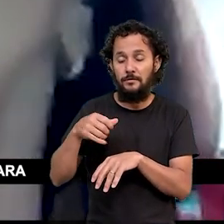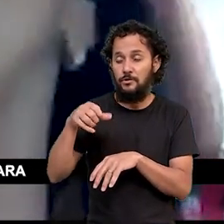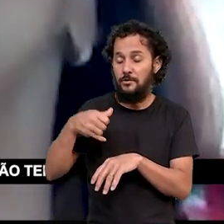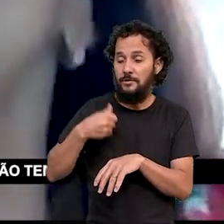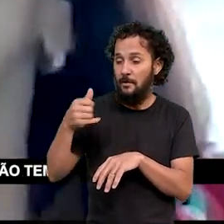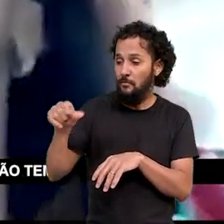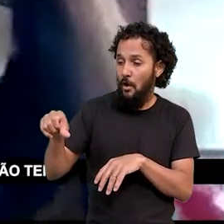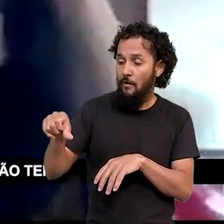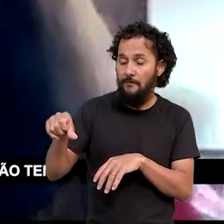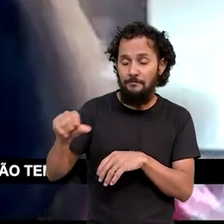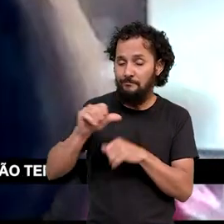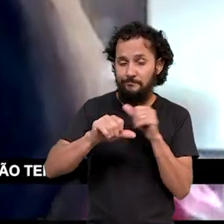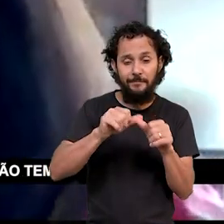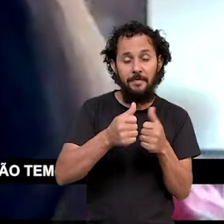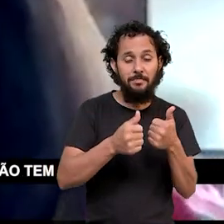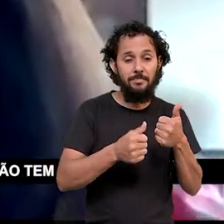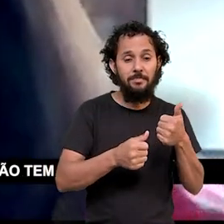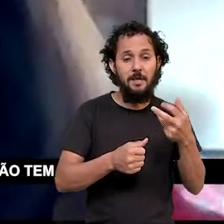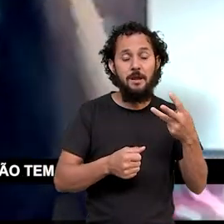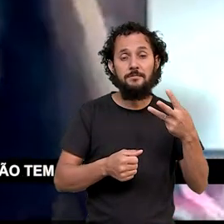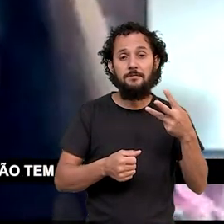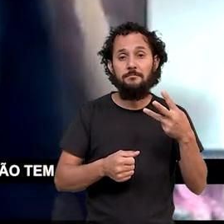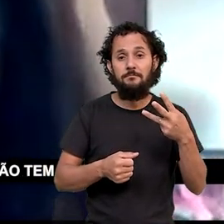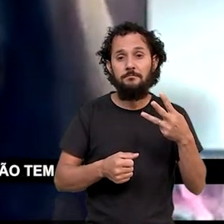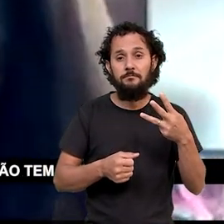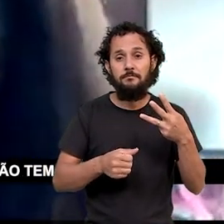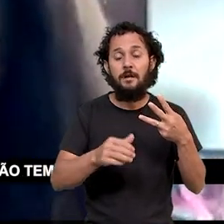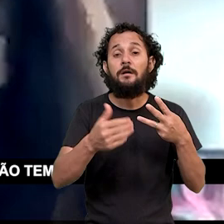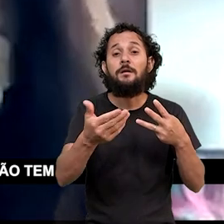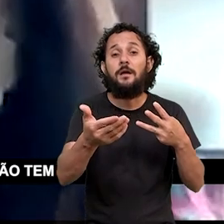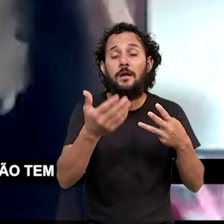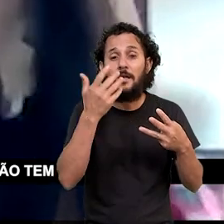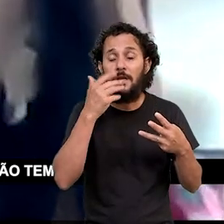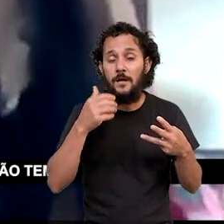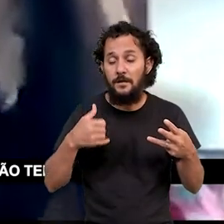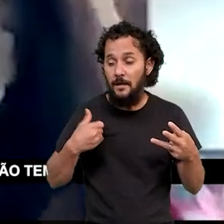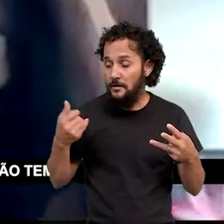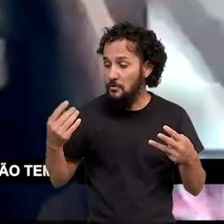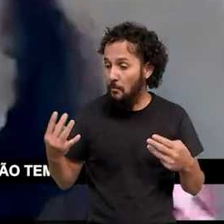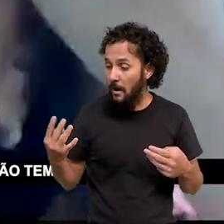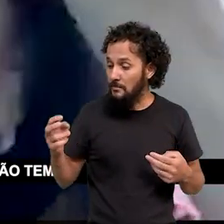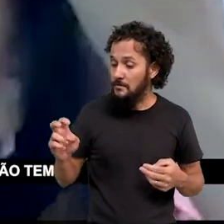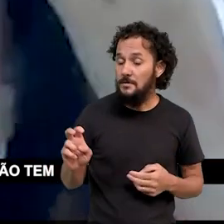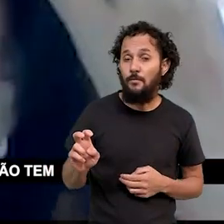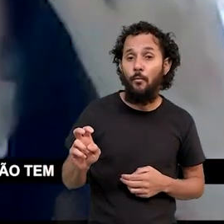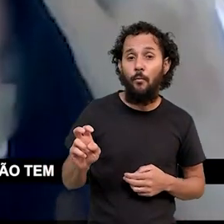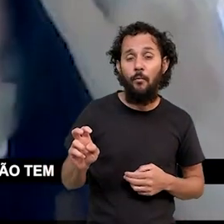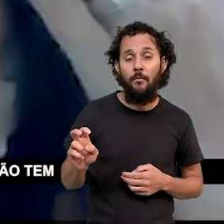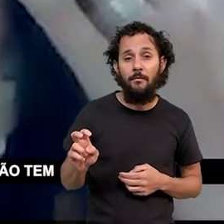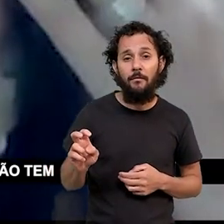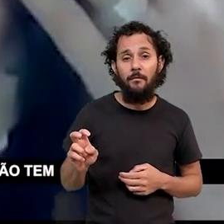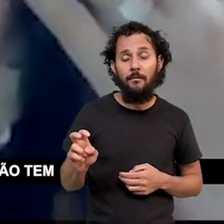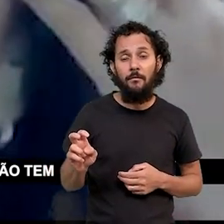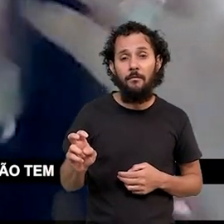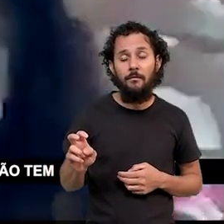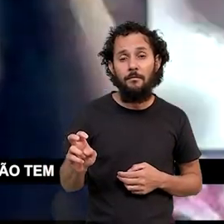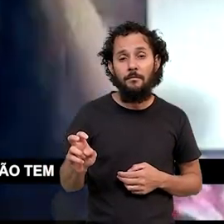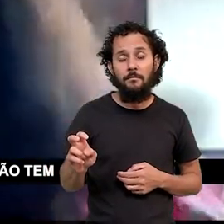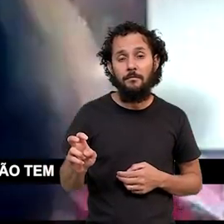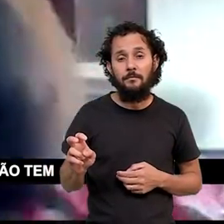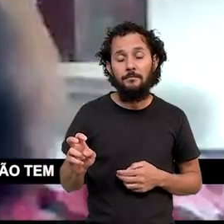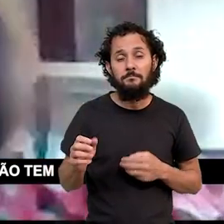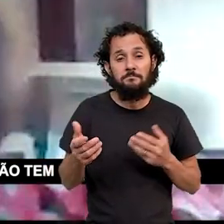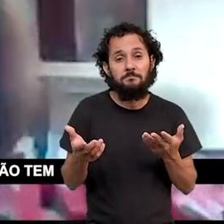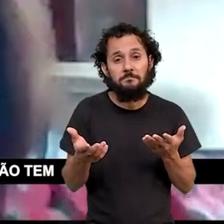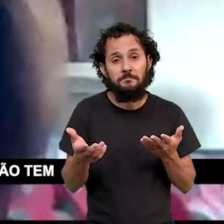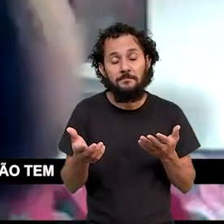9 anos para 13 anos. Nesta medida, as crianças de 4 e 5 anos, tá?